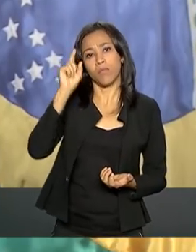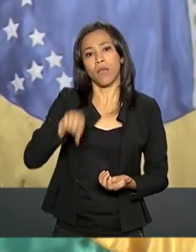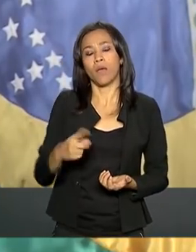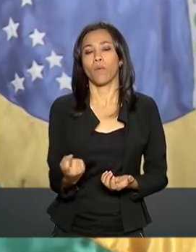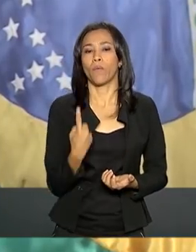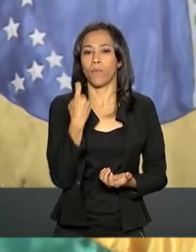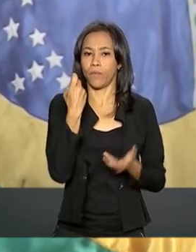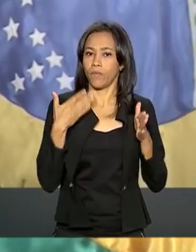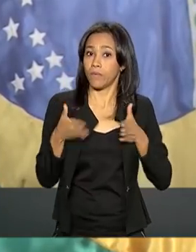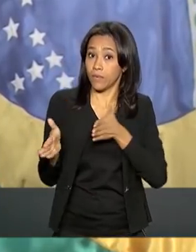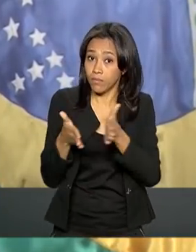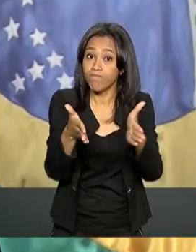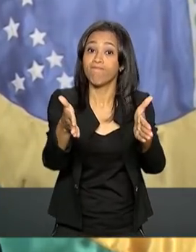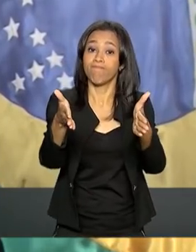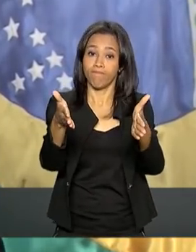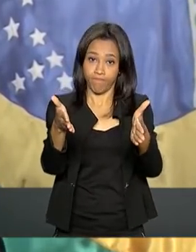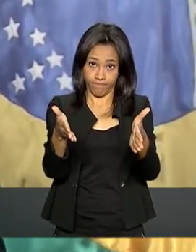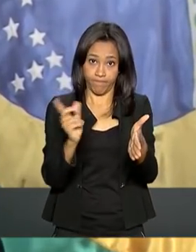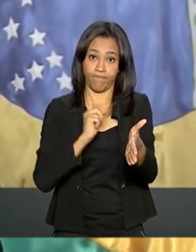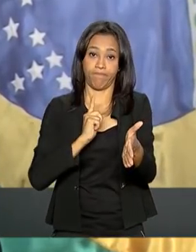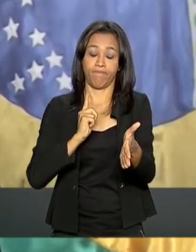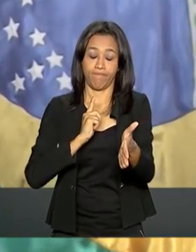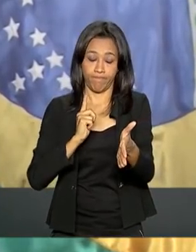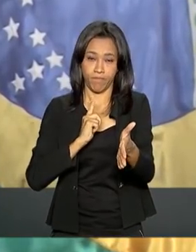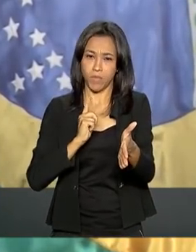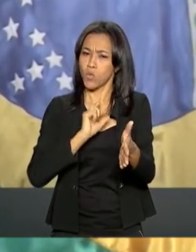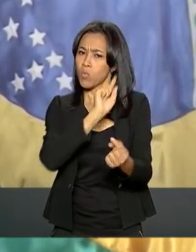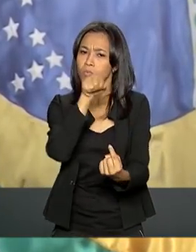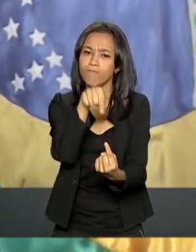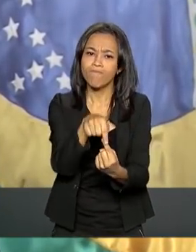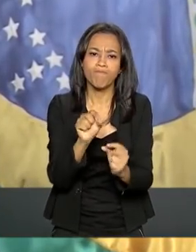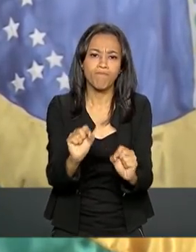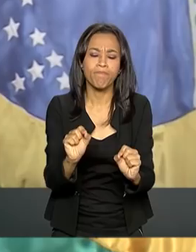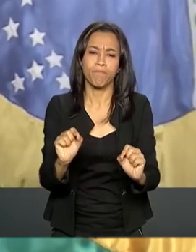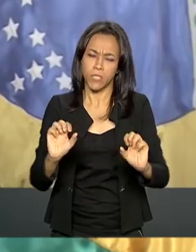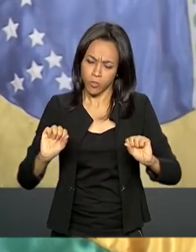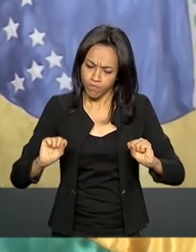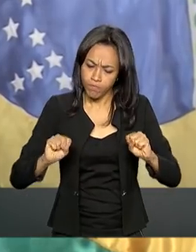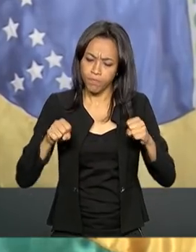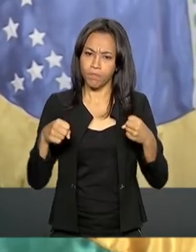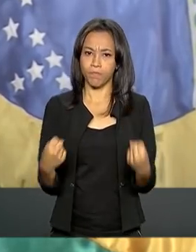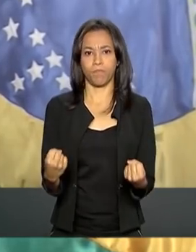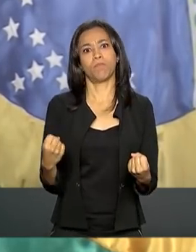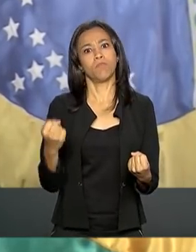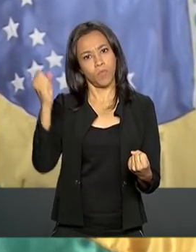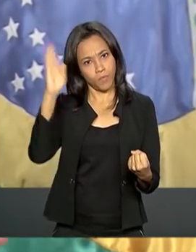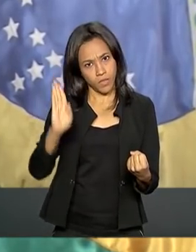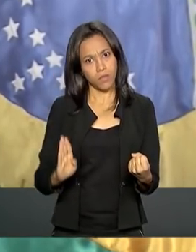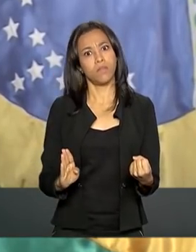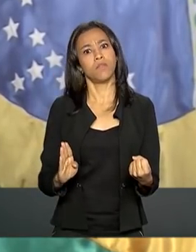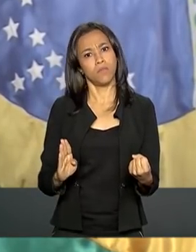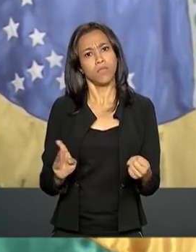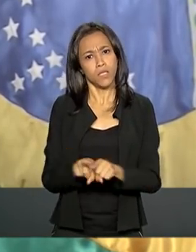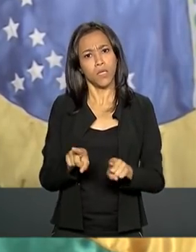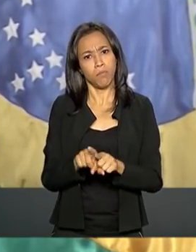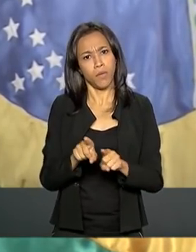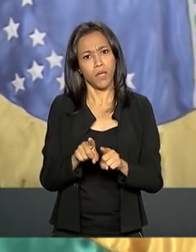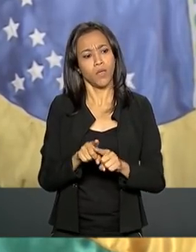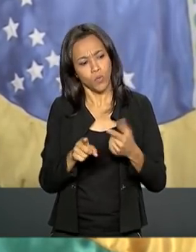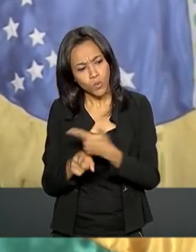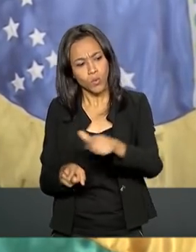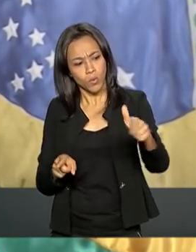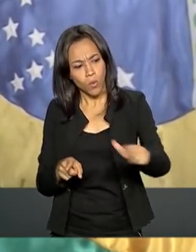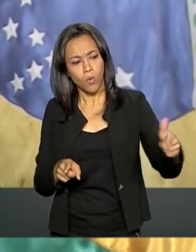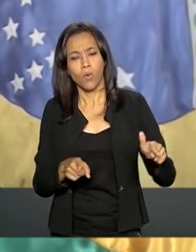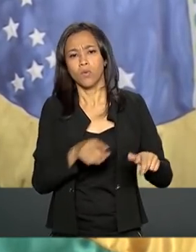caminho que temos para alavancar o Brasil, juntamente com outros países na América do